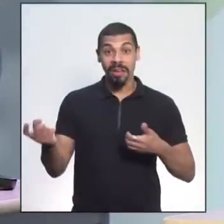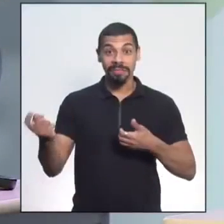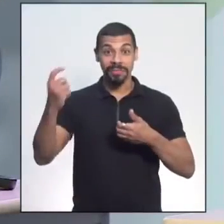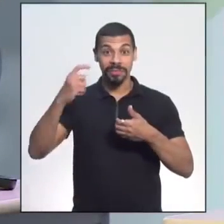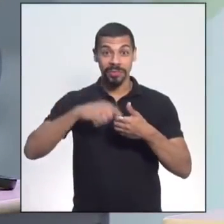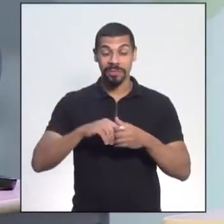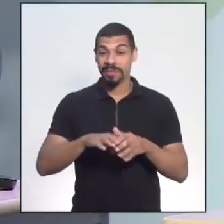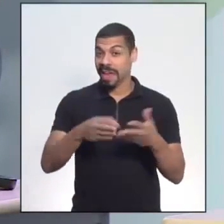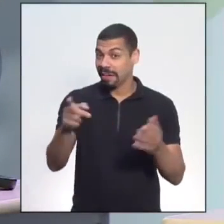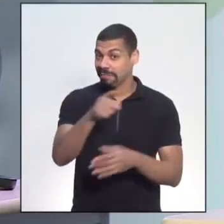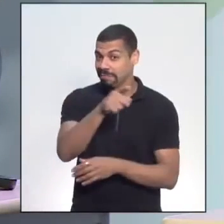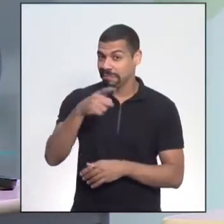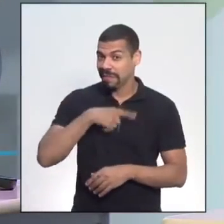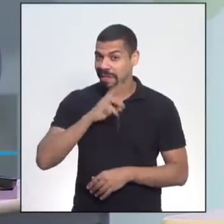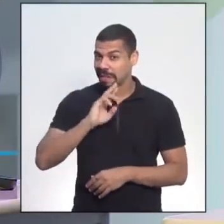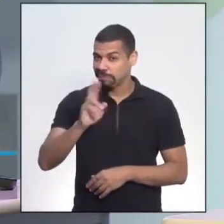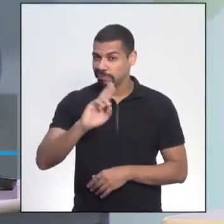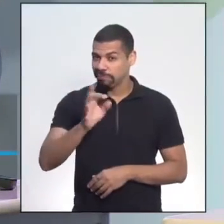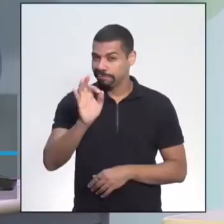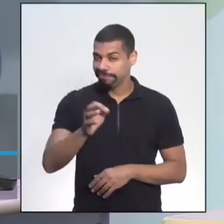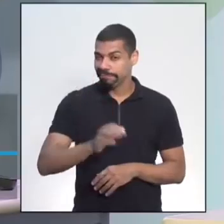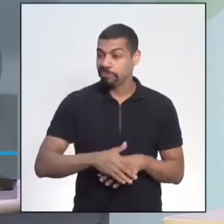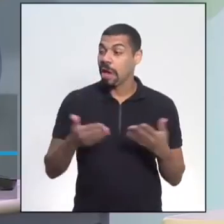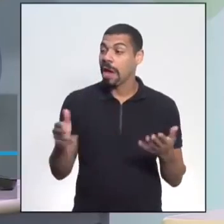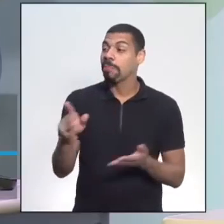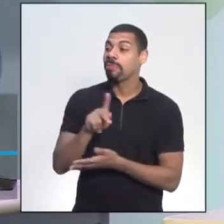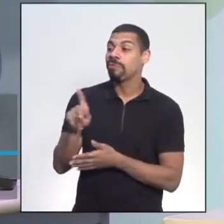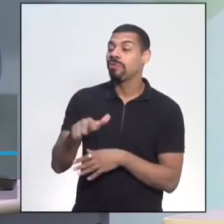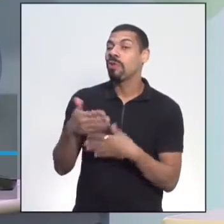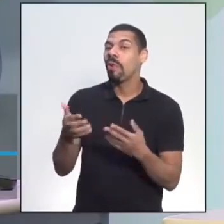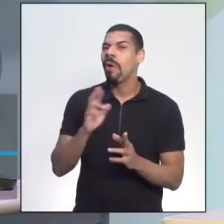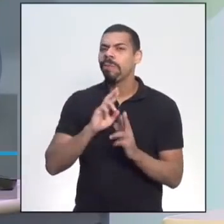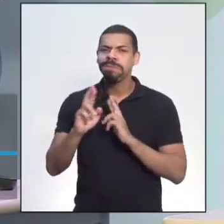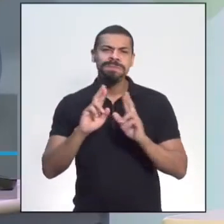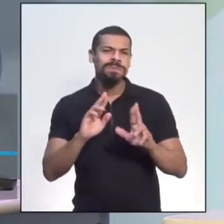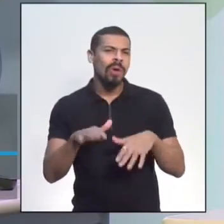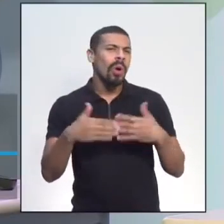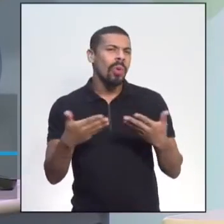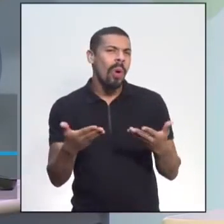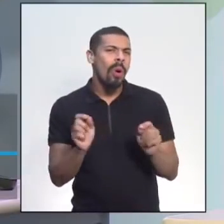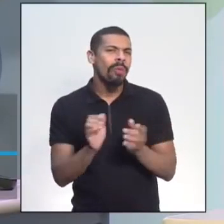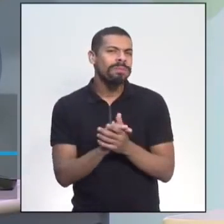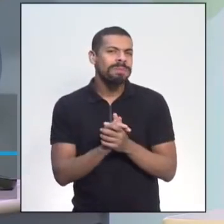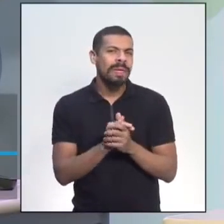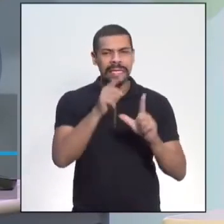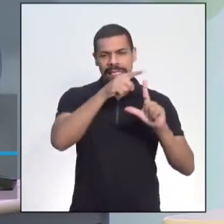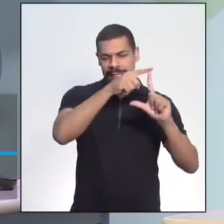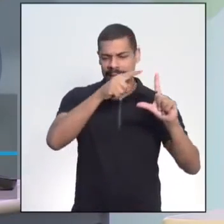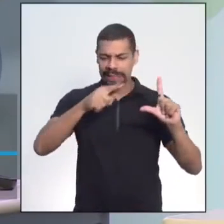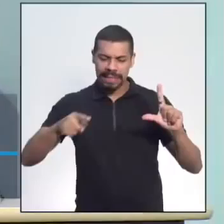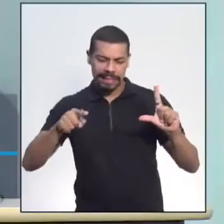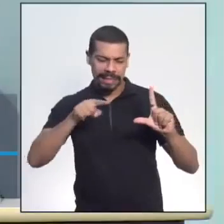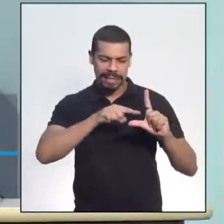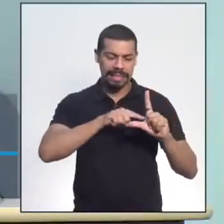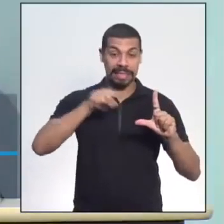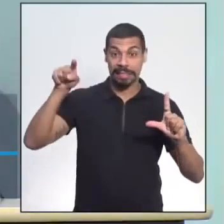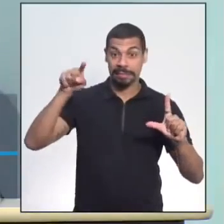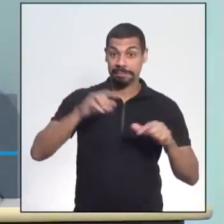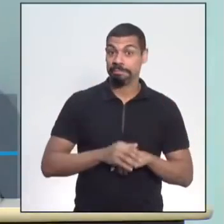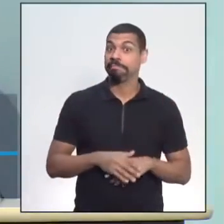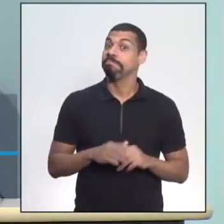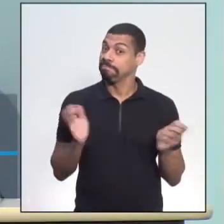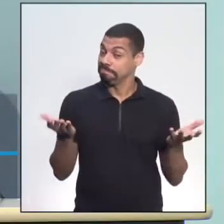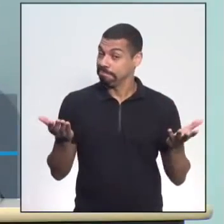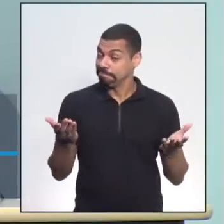Voltamos. Será que vocês conseguiram responder? E aí, professora Inês, conseguiram ver qual é decrescente e qual é crescente? Como foi? Então,